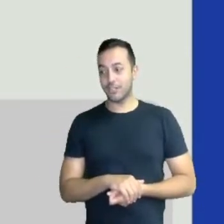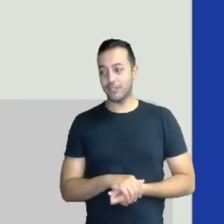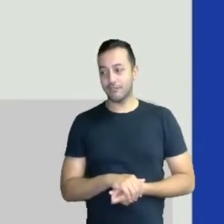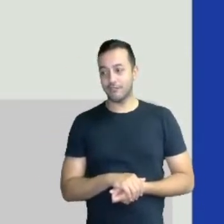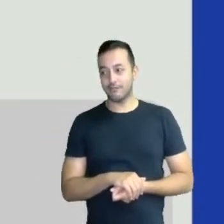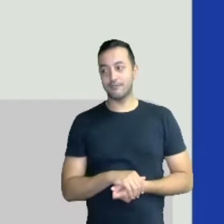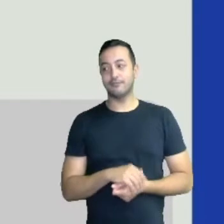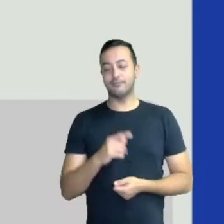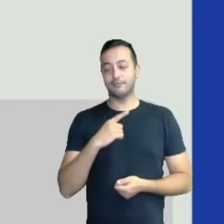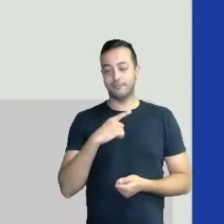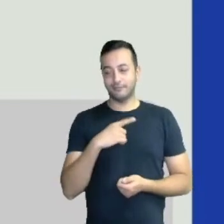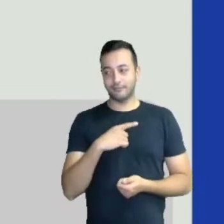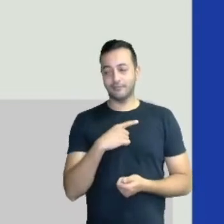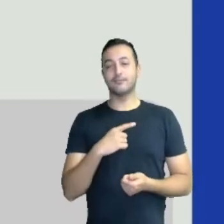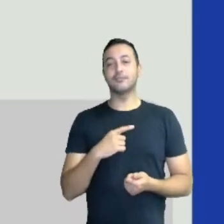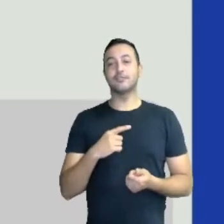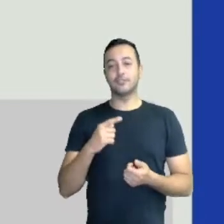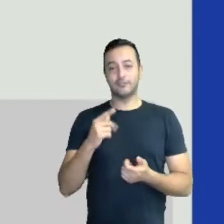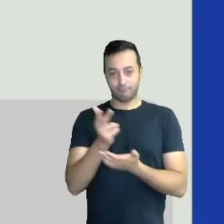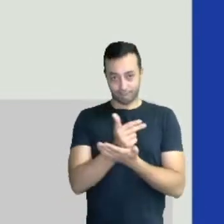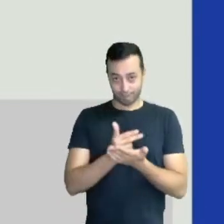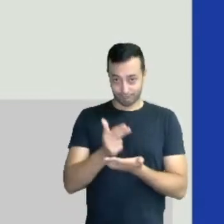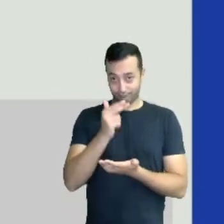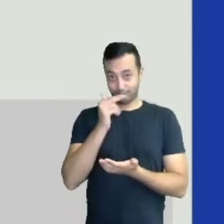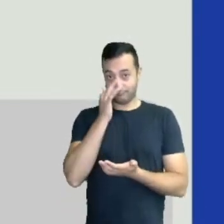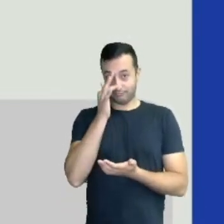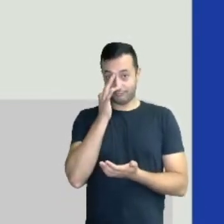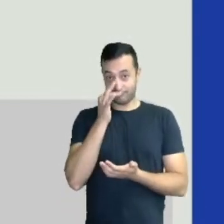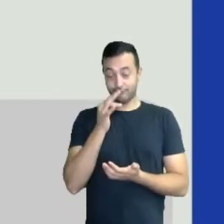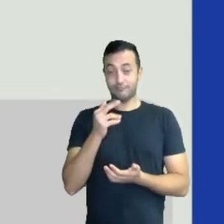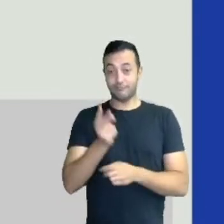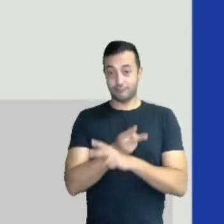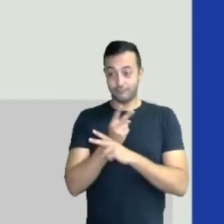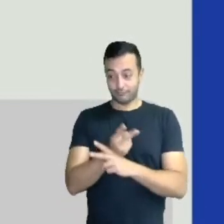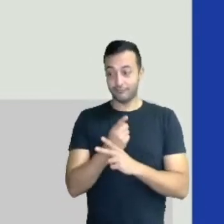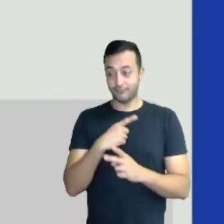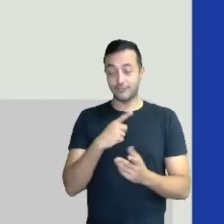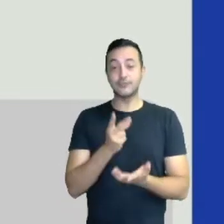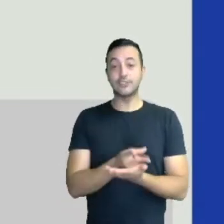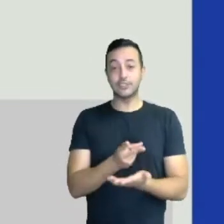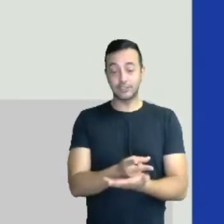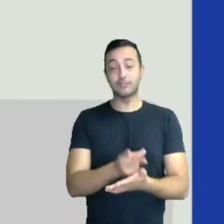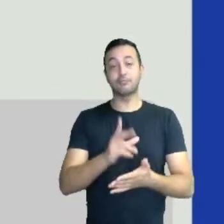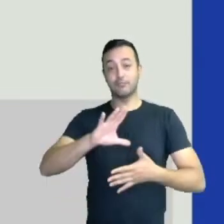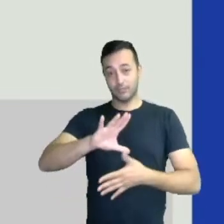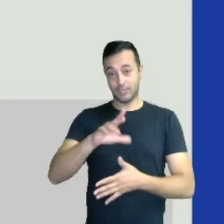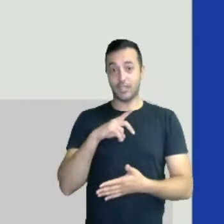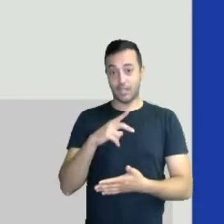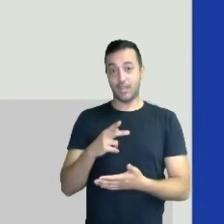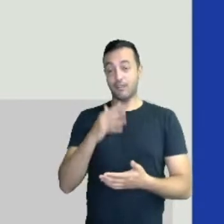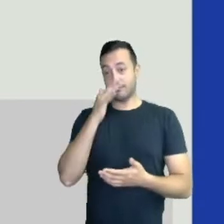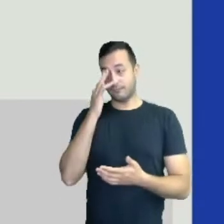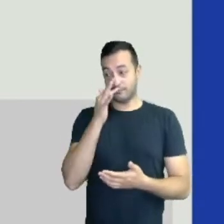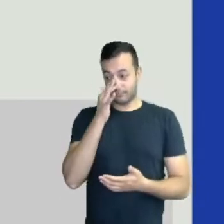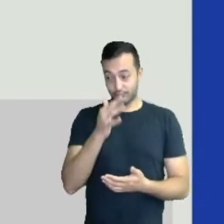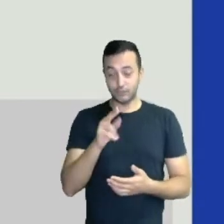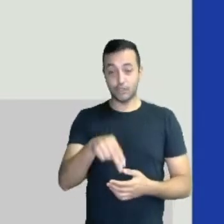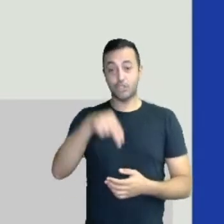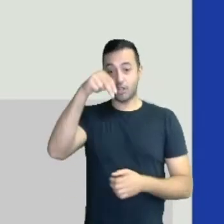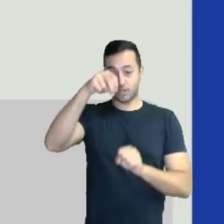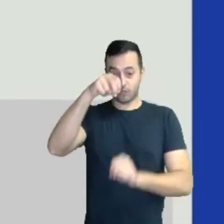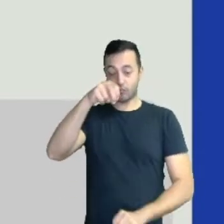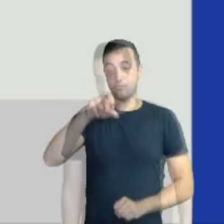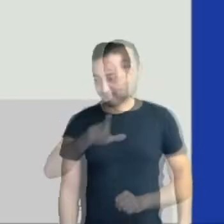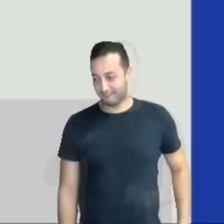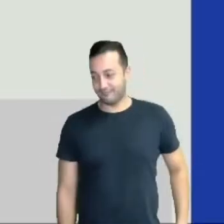Observou que tem uma rosa dos ventos bem pequenininha aqui do lado, ó. Todo mapa que você pegar vai ter uma rosa dos ventos, que é para indicar o norte, sul,